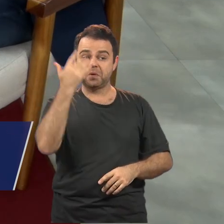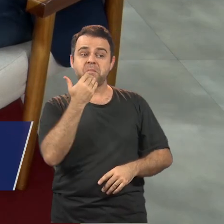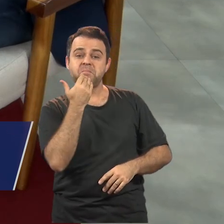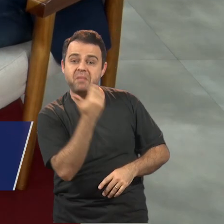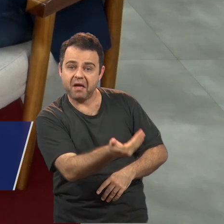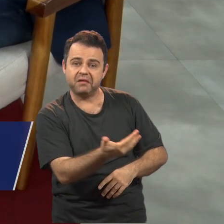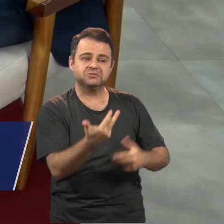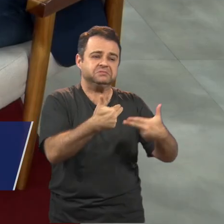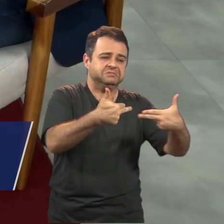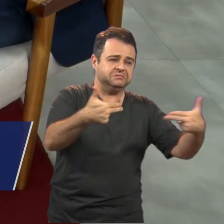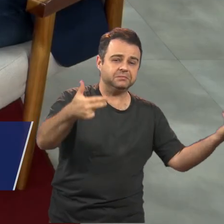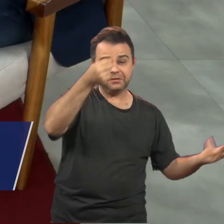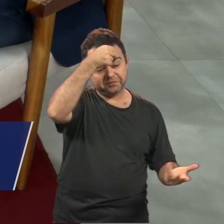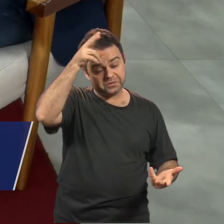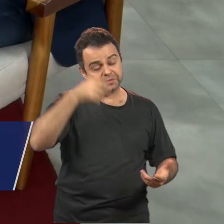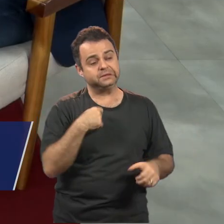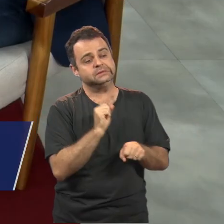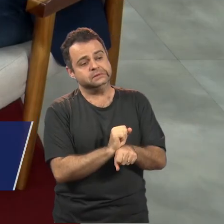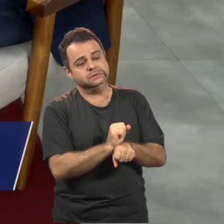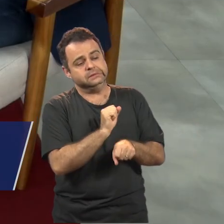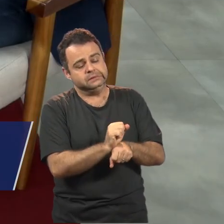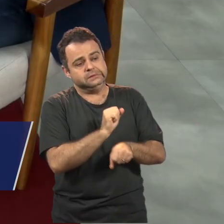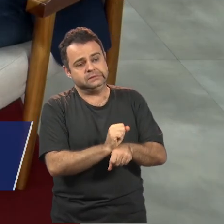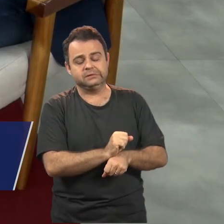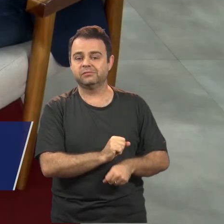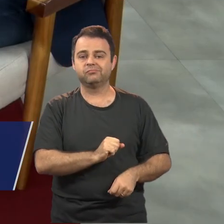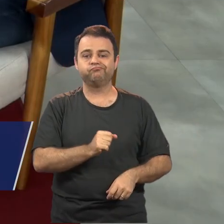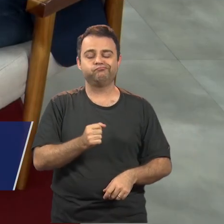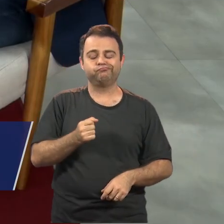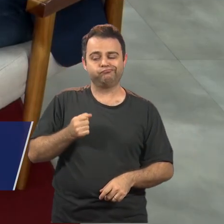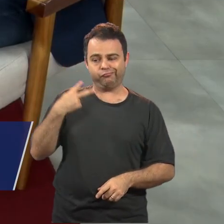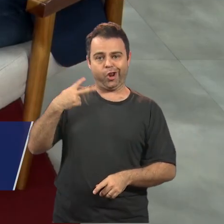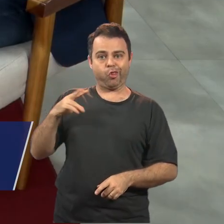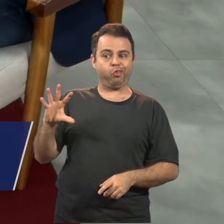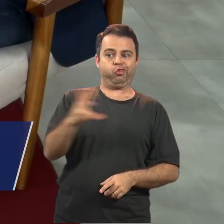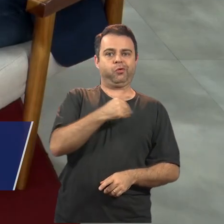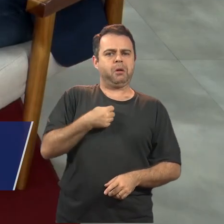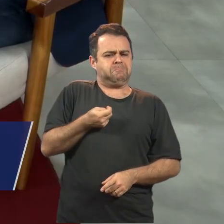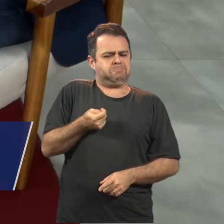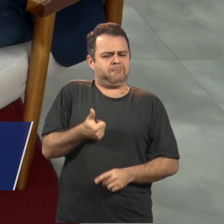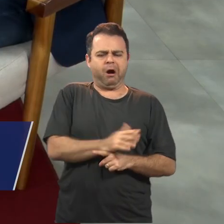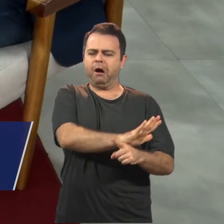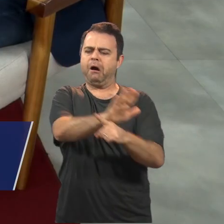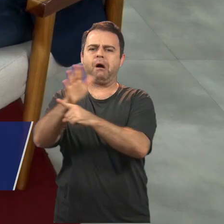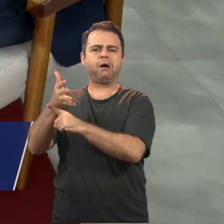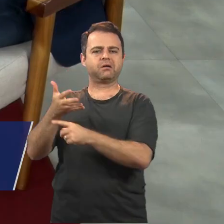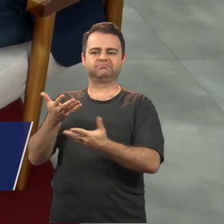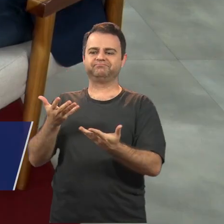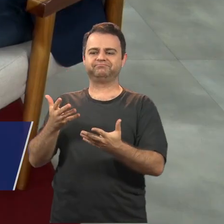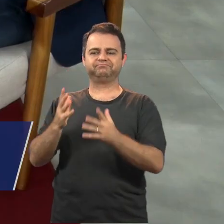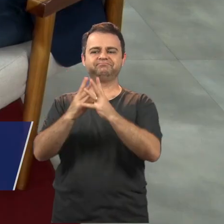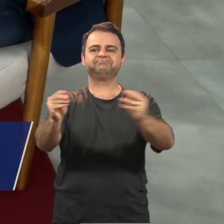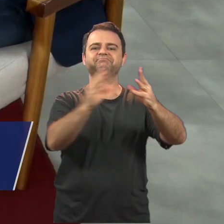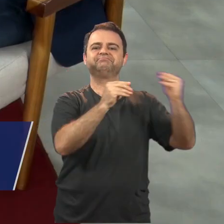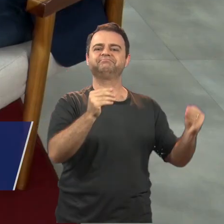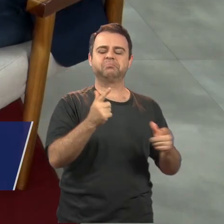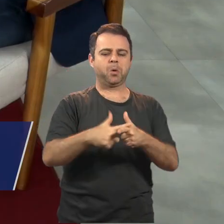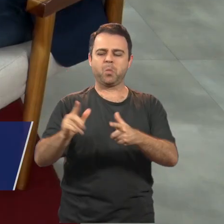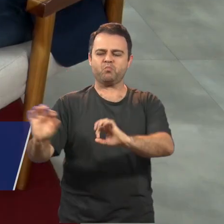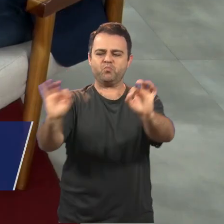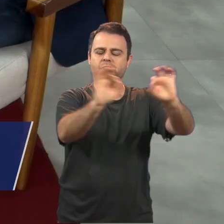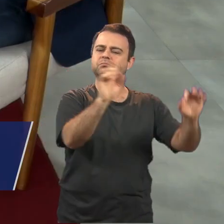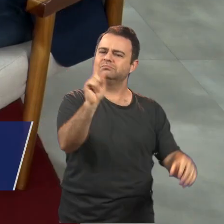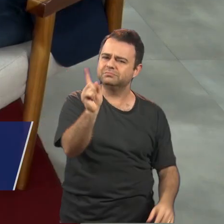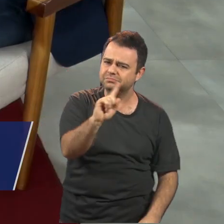por isso a gente sempre repete aqui que o vereador não consegue resolver tudo sozinho também. Algumas coisas tem que passar para o Poder Executivo, executar,